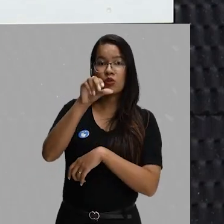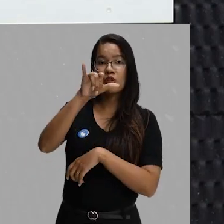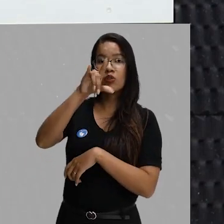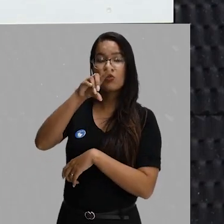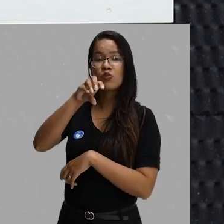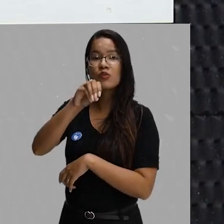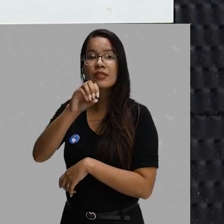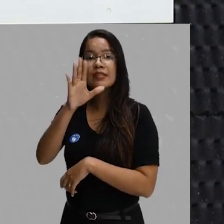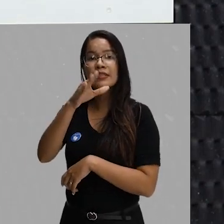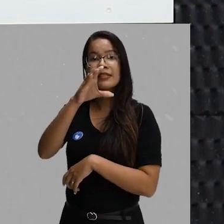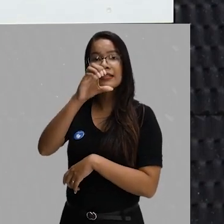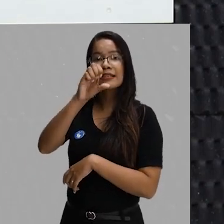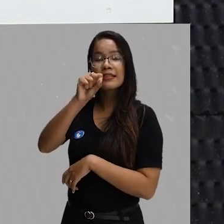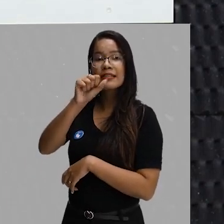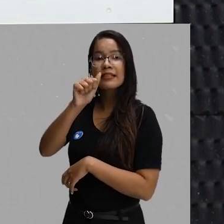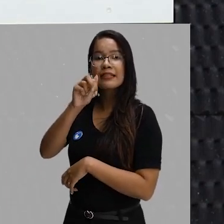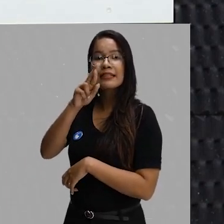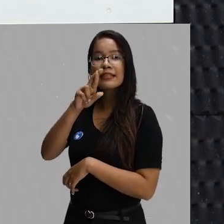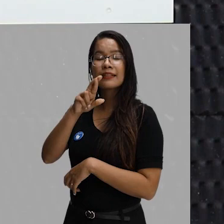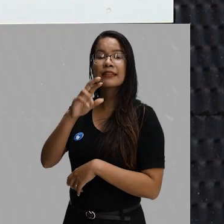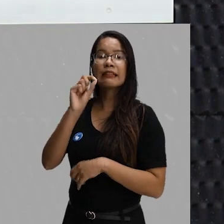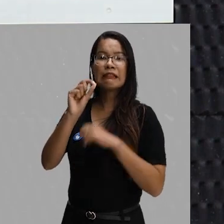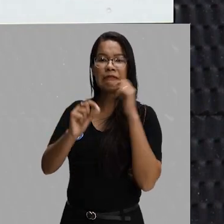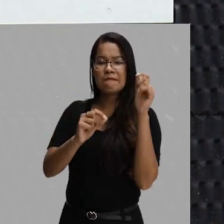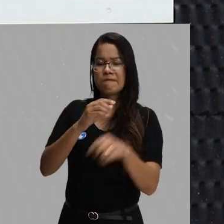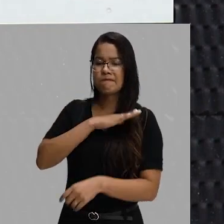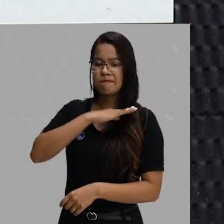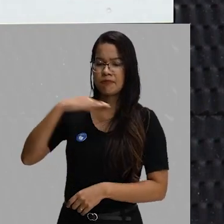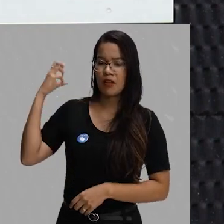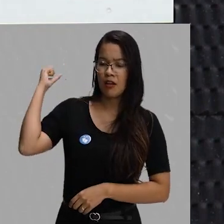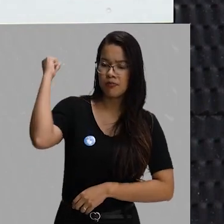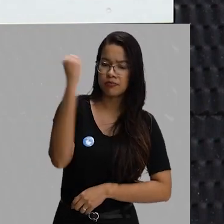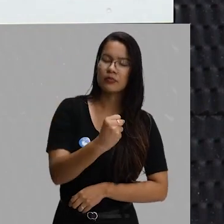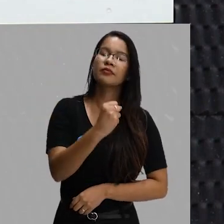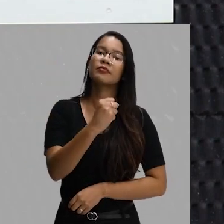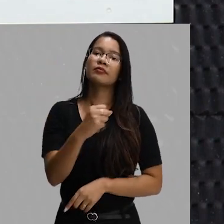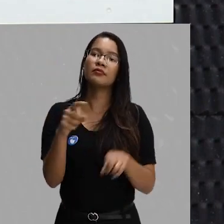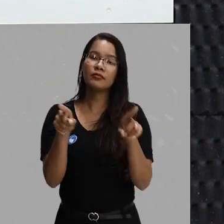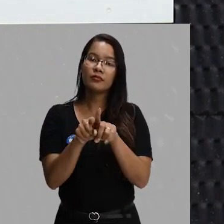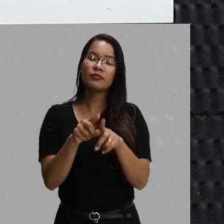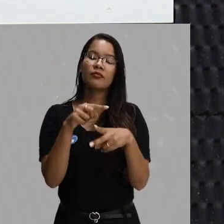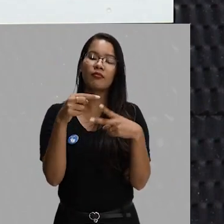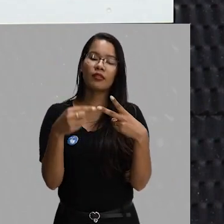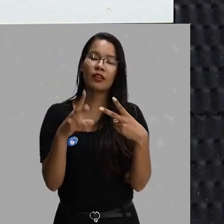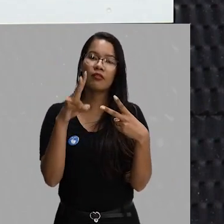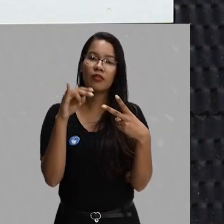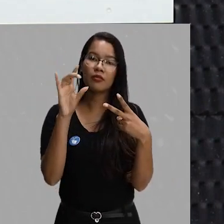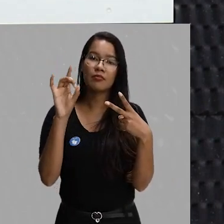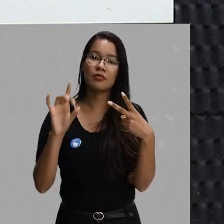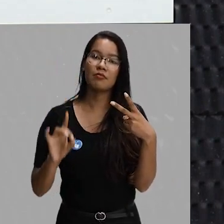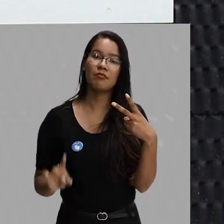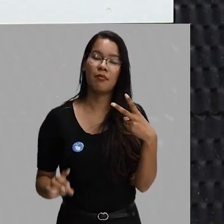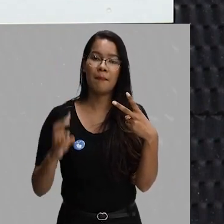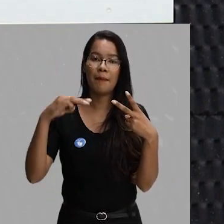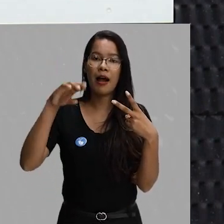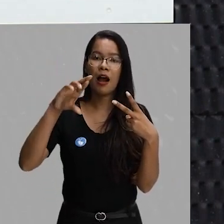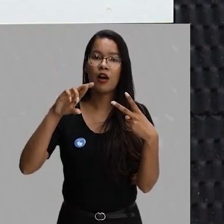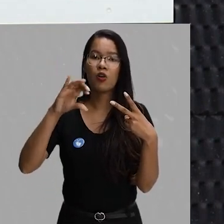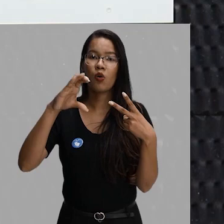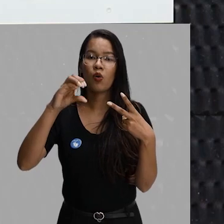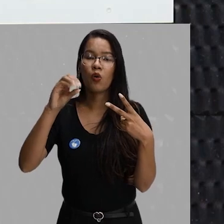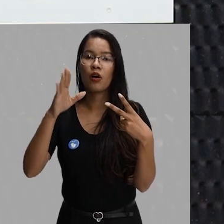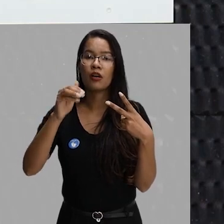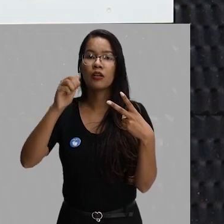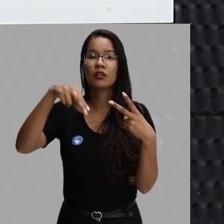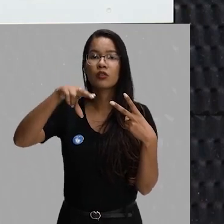na porta do Capitólio, na porta do Senado Romano, como o segundo triunvirato, que vai se destacar Marco Antônio, que teria se